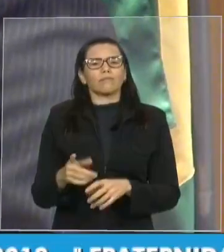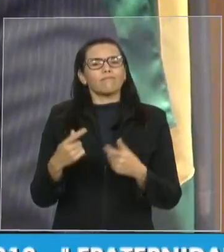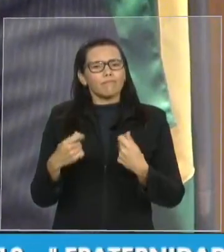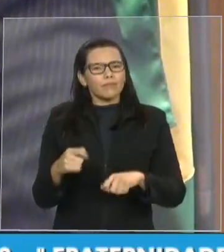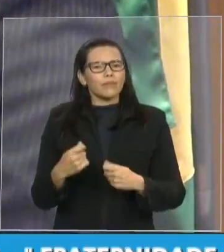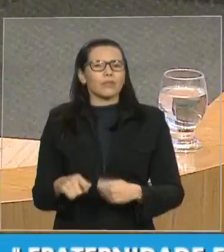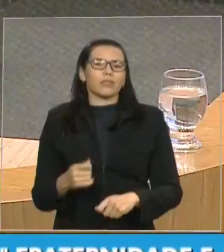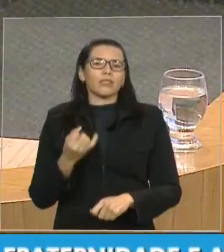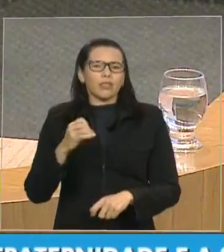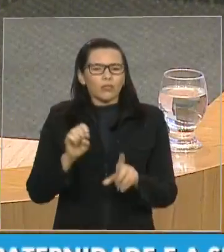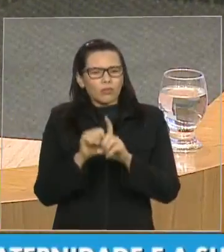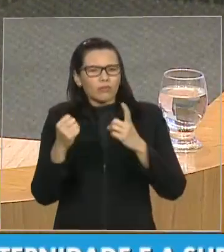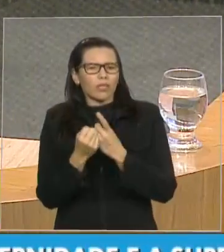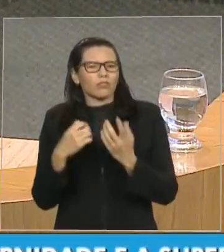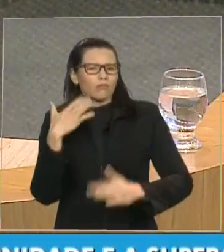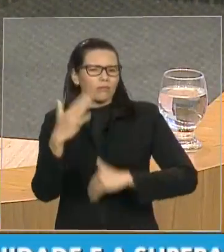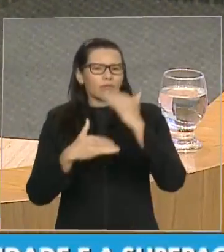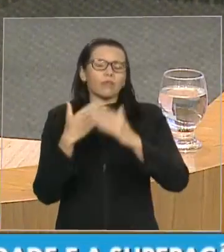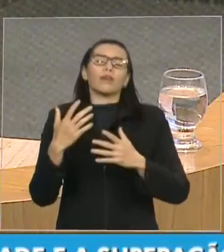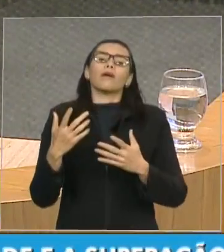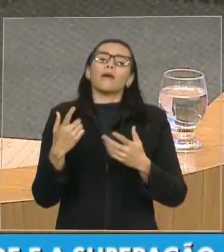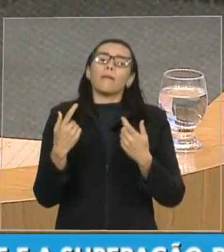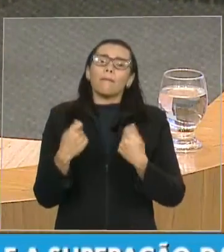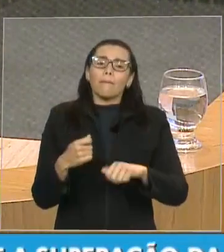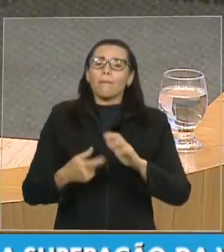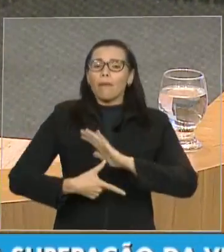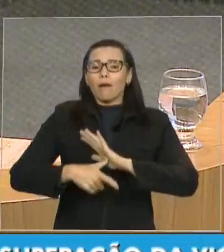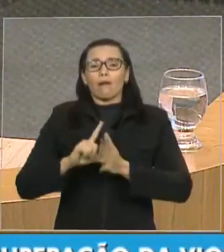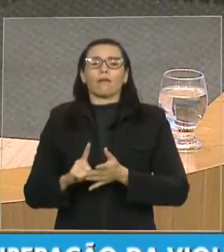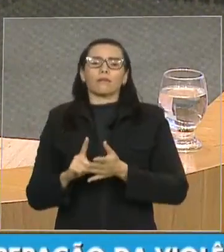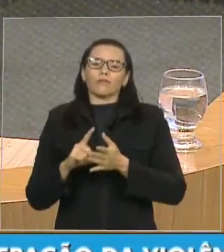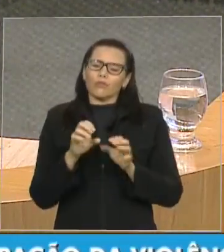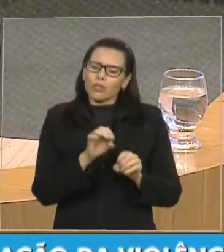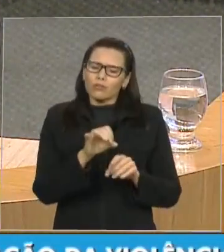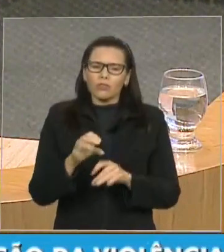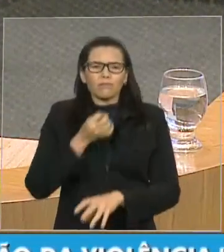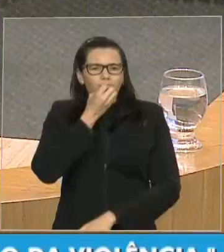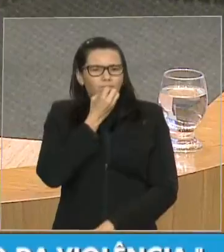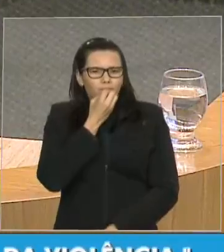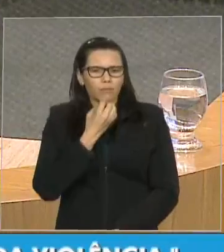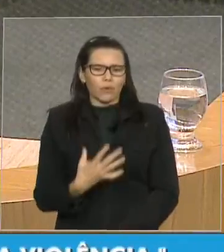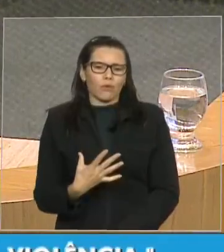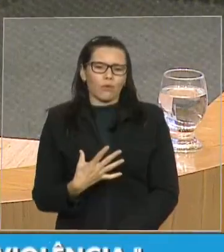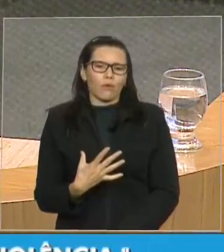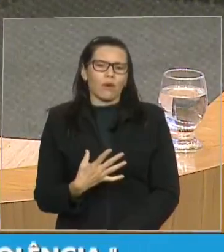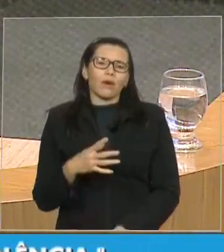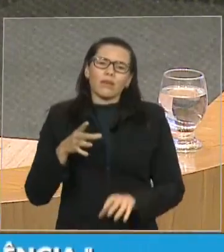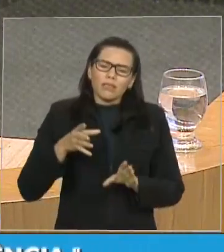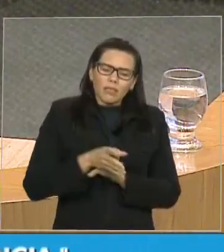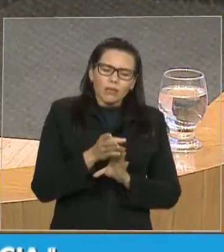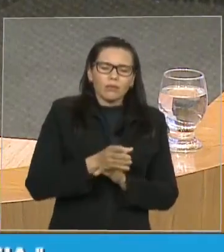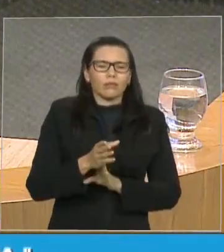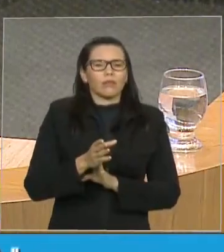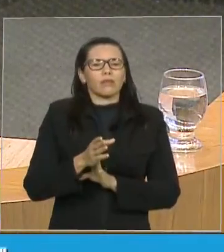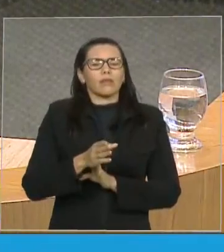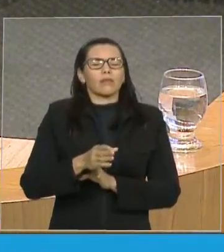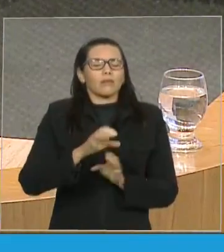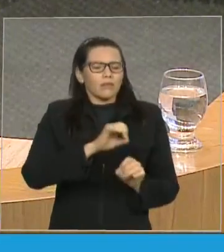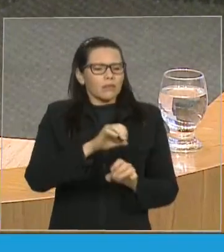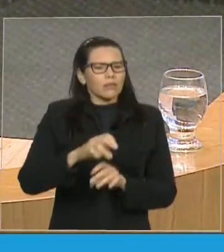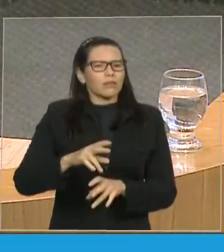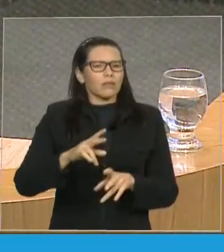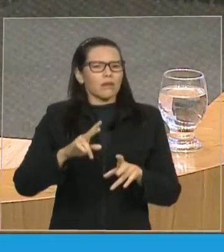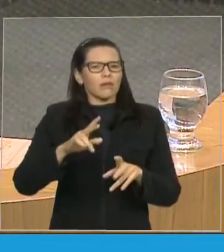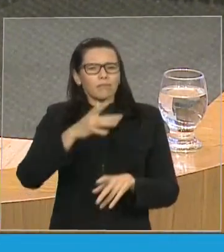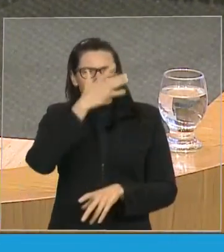educação, é educação de qualidade para que a pessoa seja formada de modo integral. Com certeza, uma pessoa